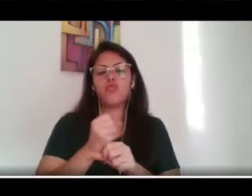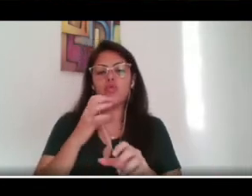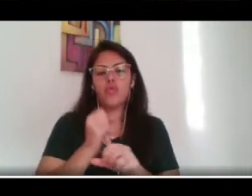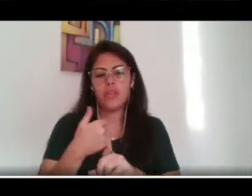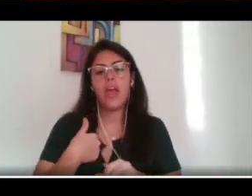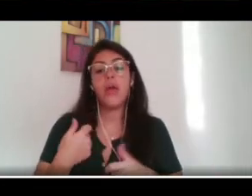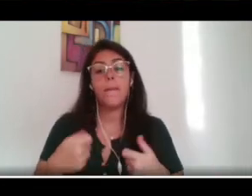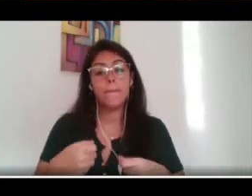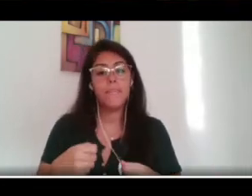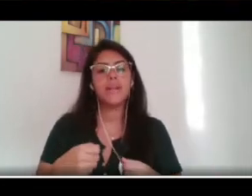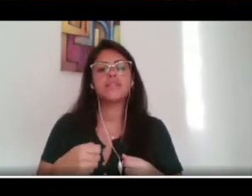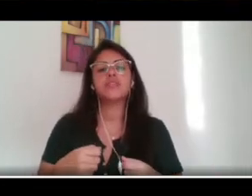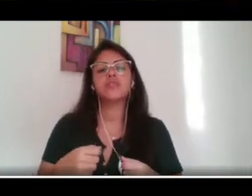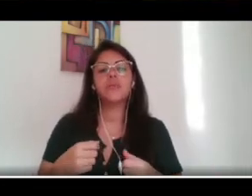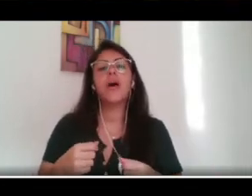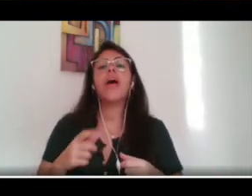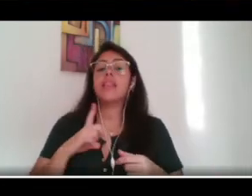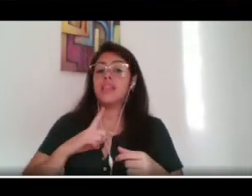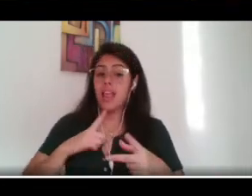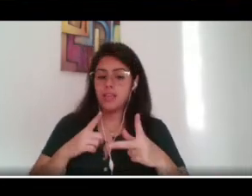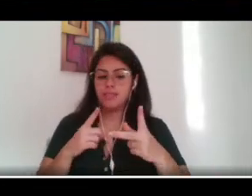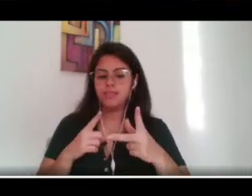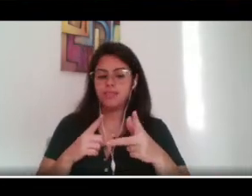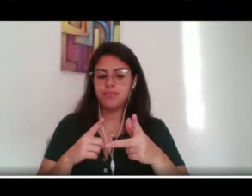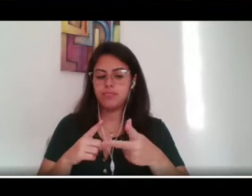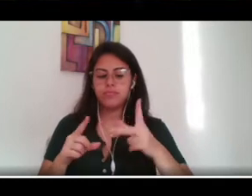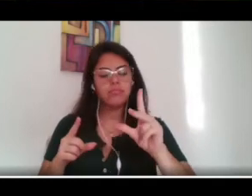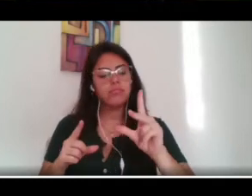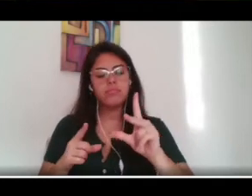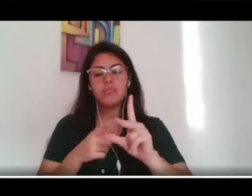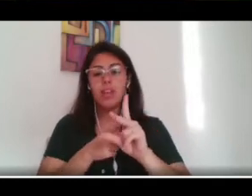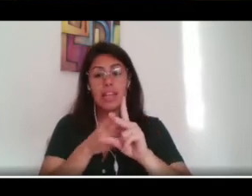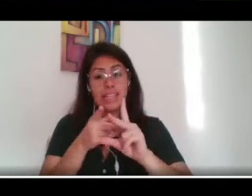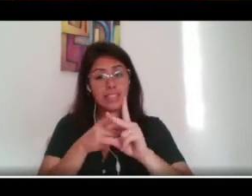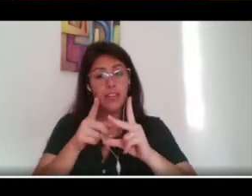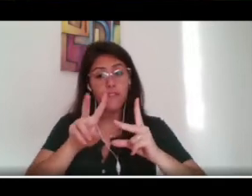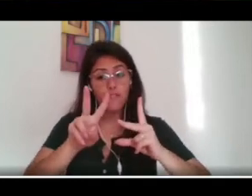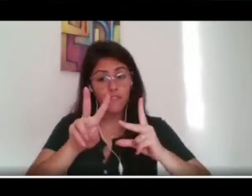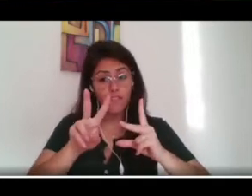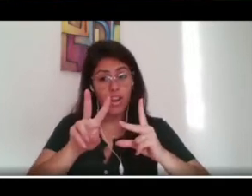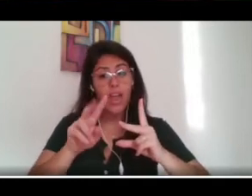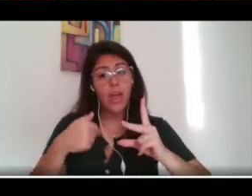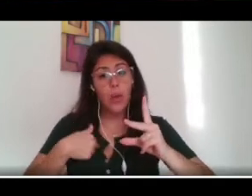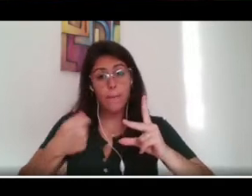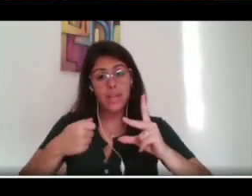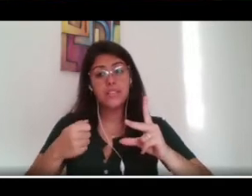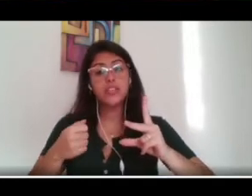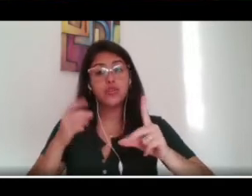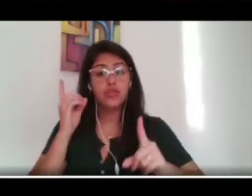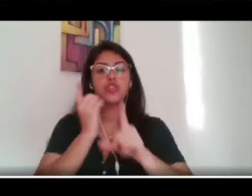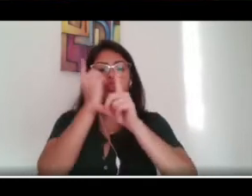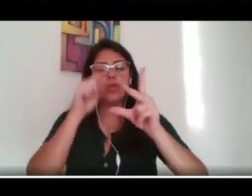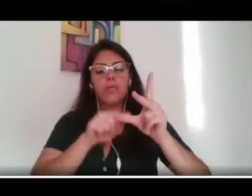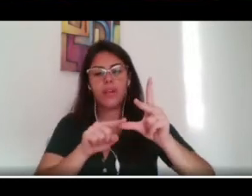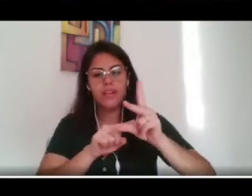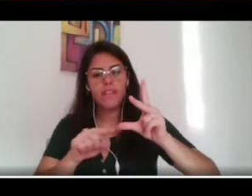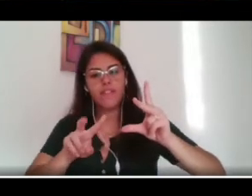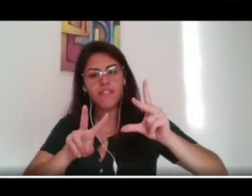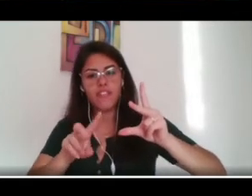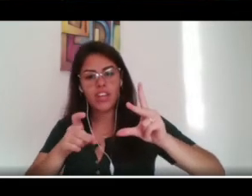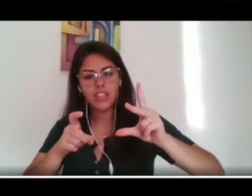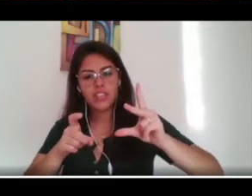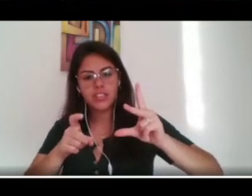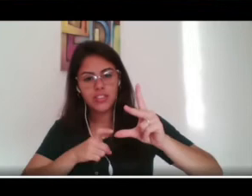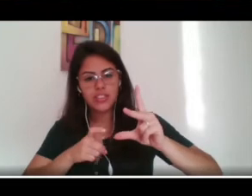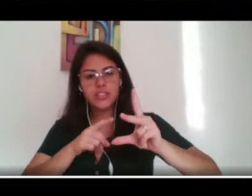x, para aplicar as equações de cinemática separadamente. Tá claro?